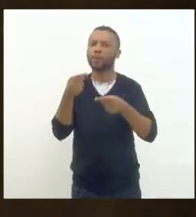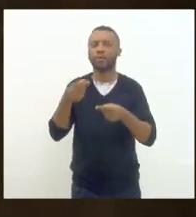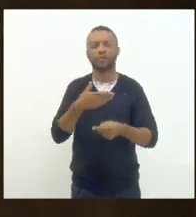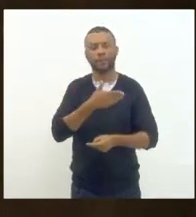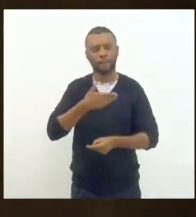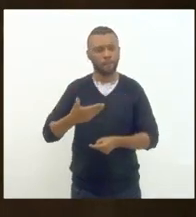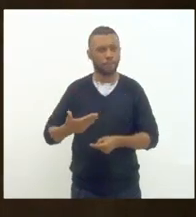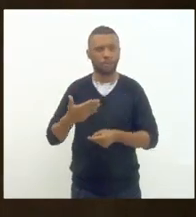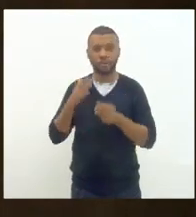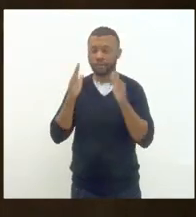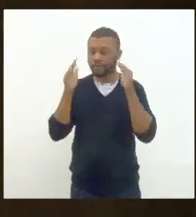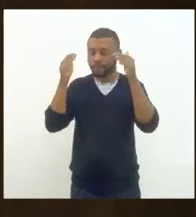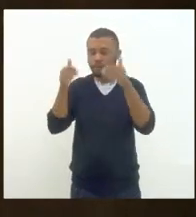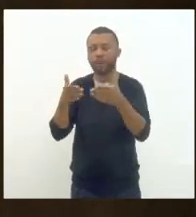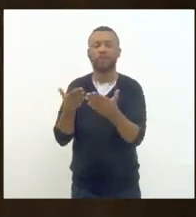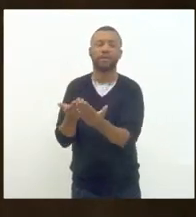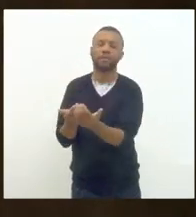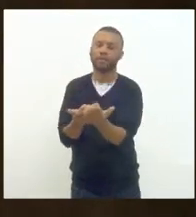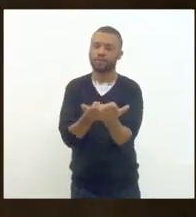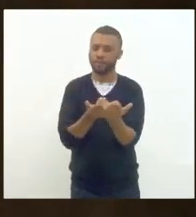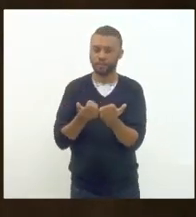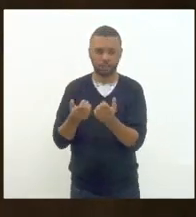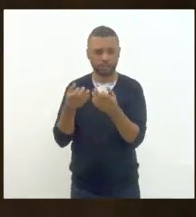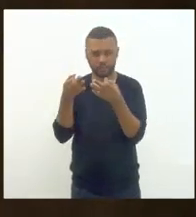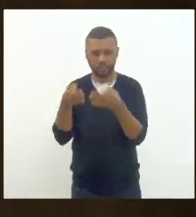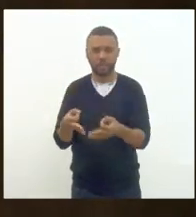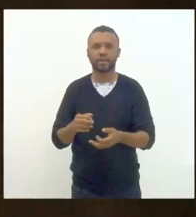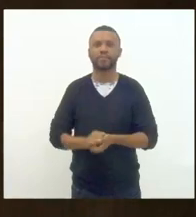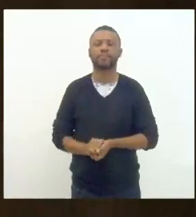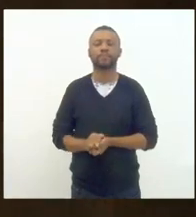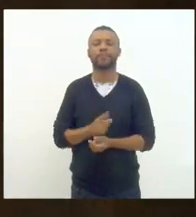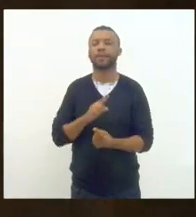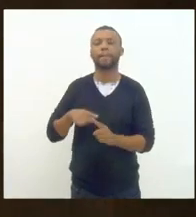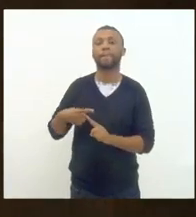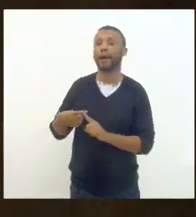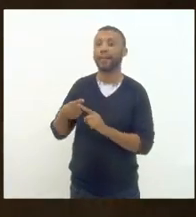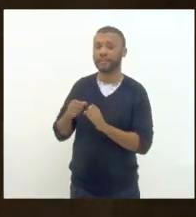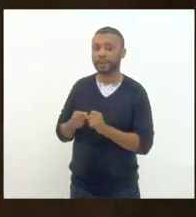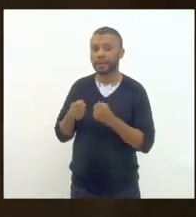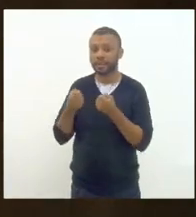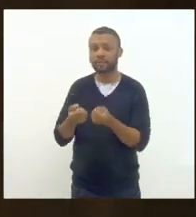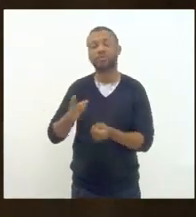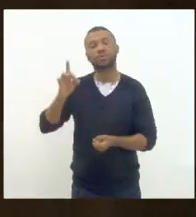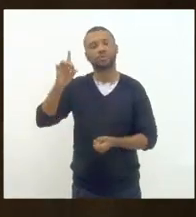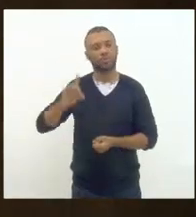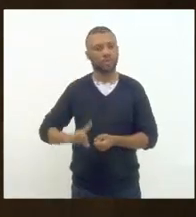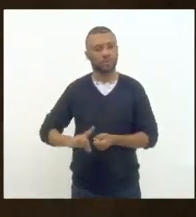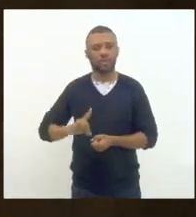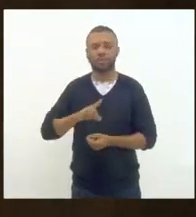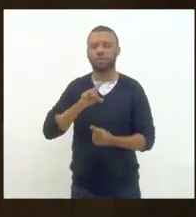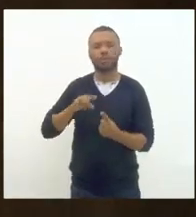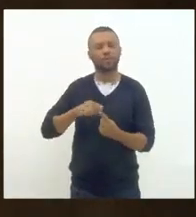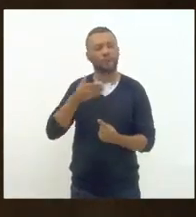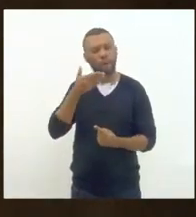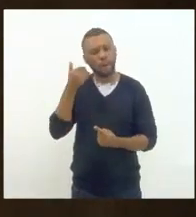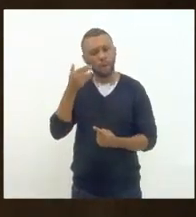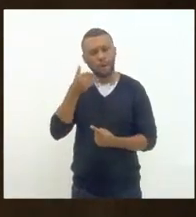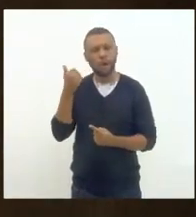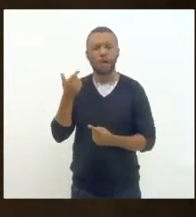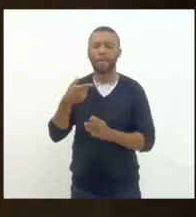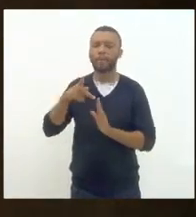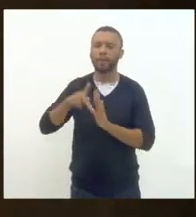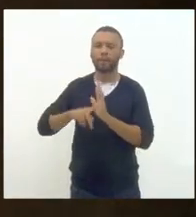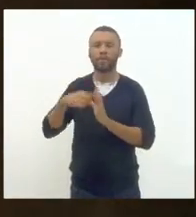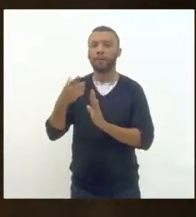voltadas para as juventudes, né, e a garantia dos seus direitos. A fim de aprimorar o projeto, nós propusemos